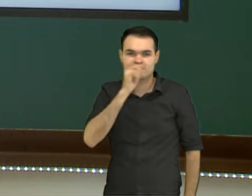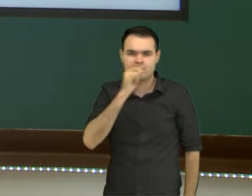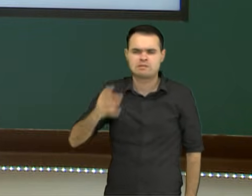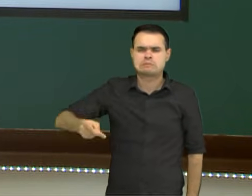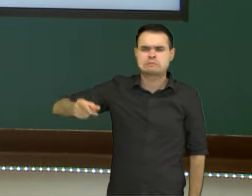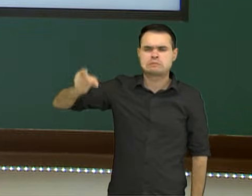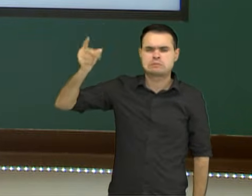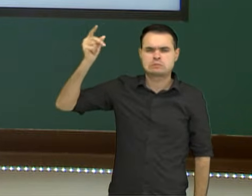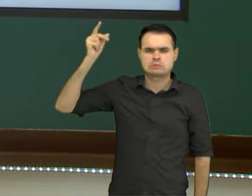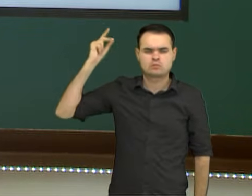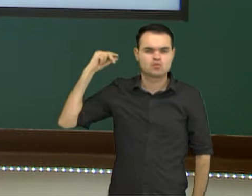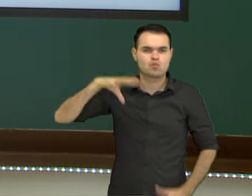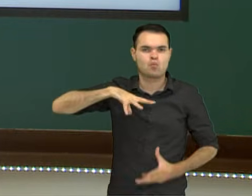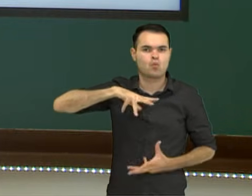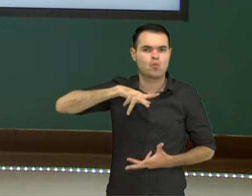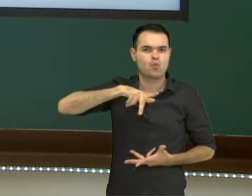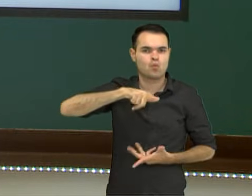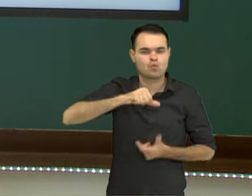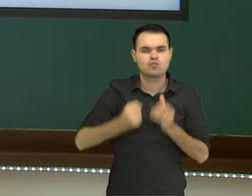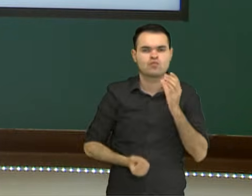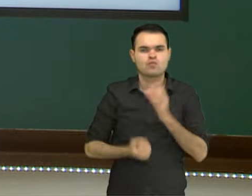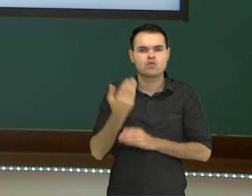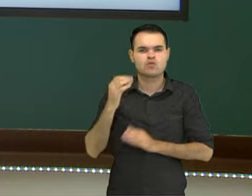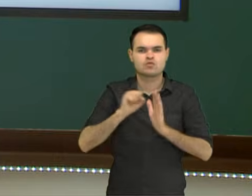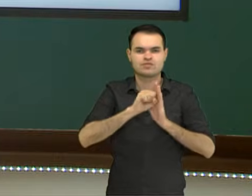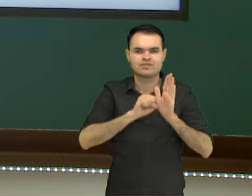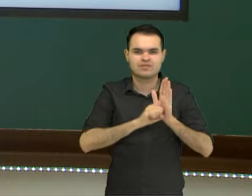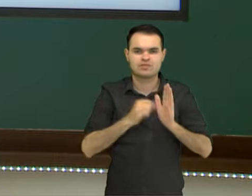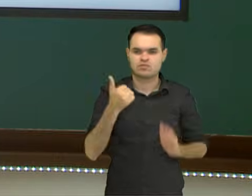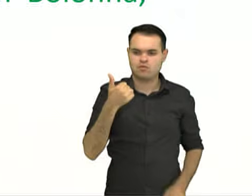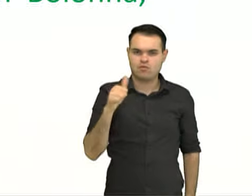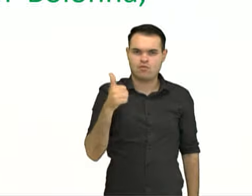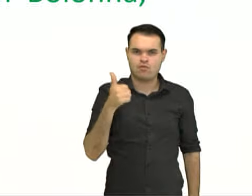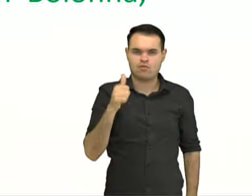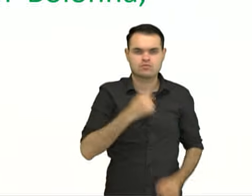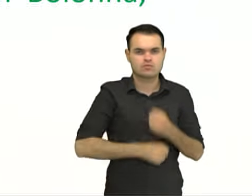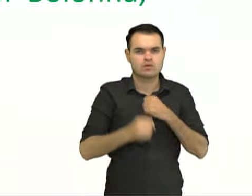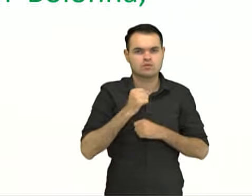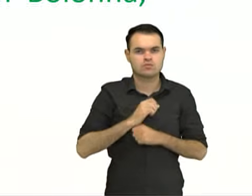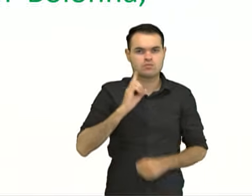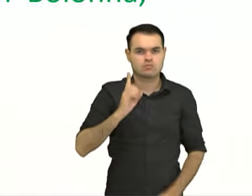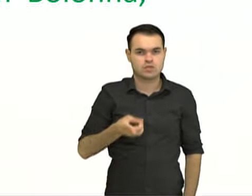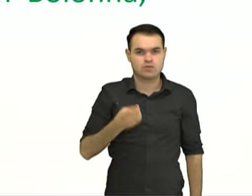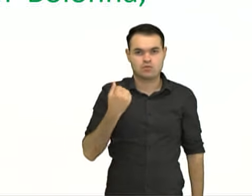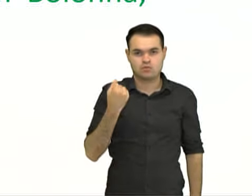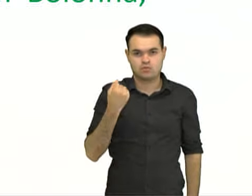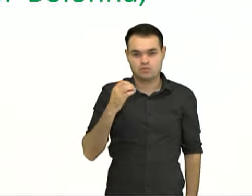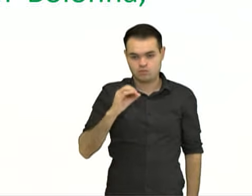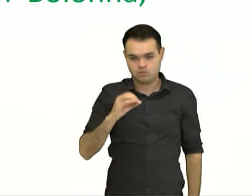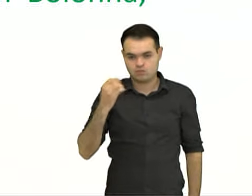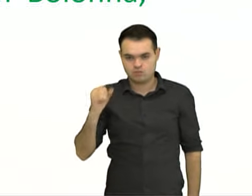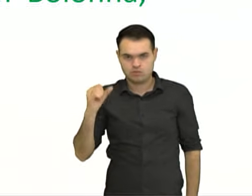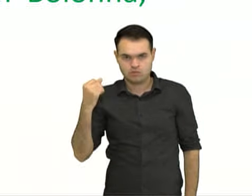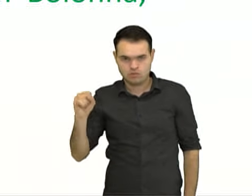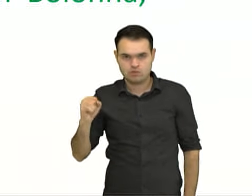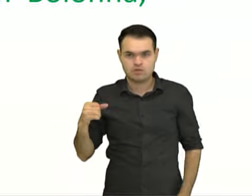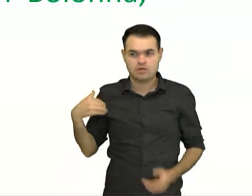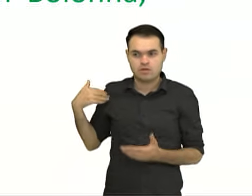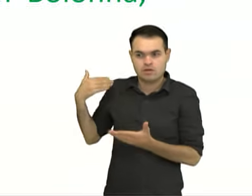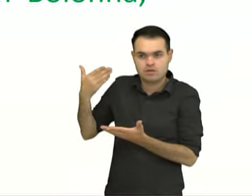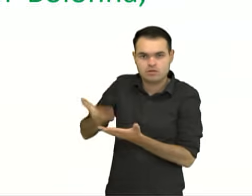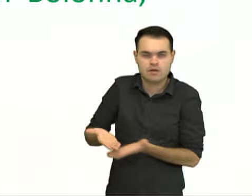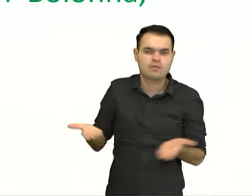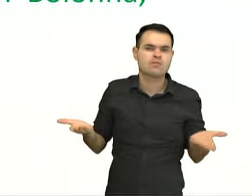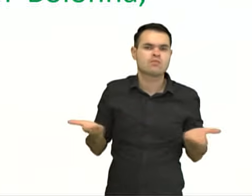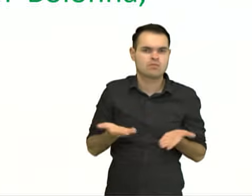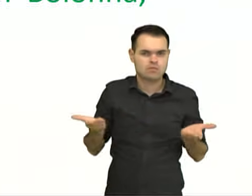antiga universidade do mundo, né? Foi fundada no século XI, no ano de 1088, e está em atividade